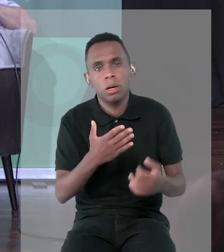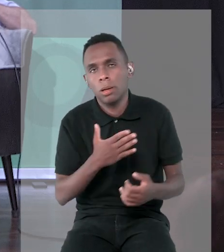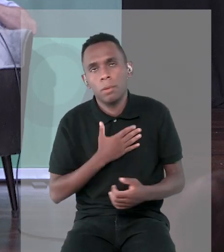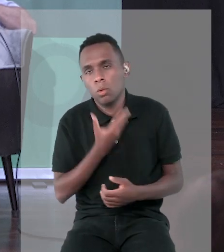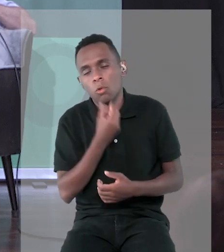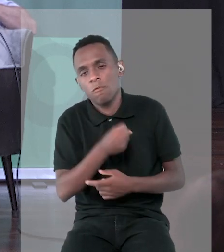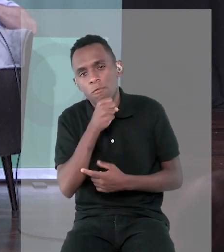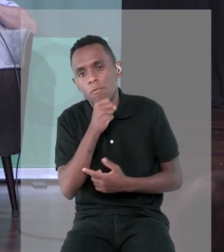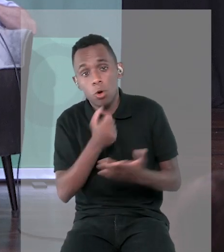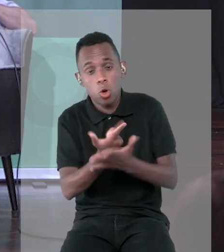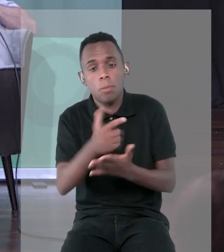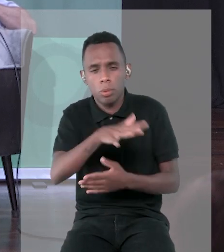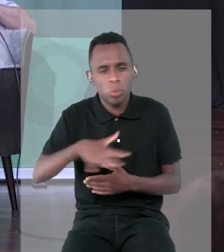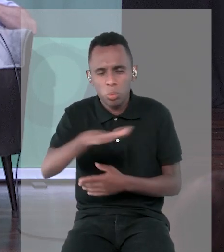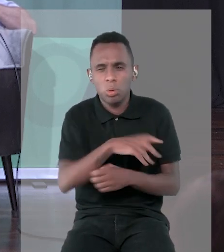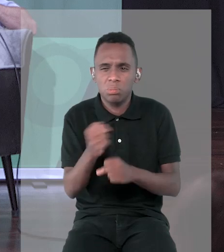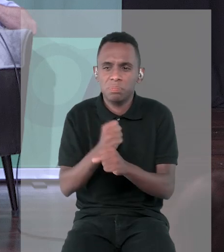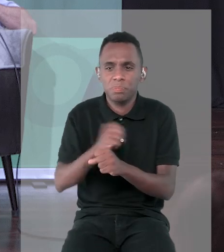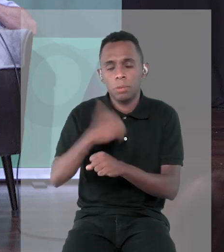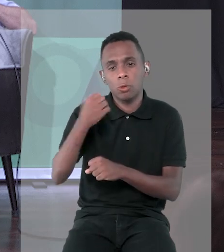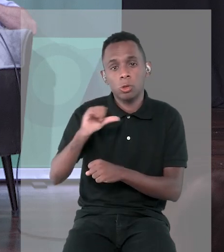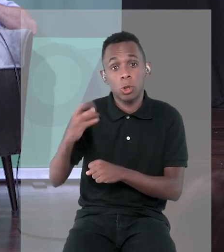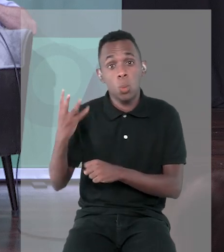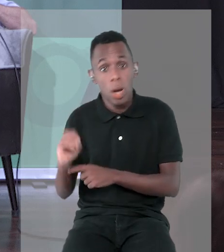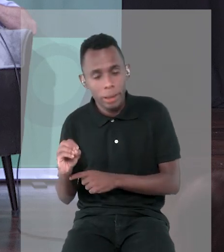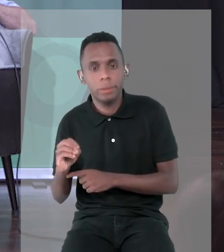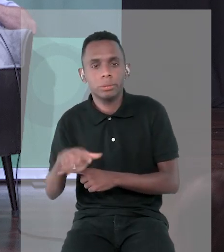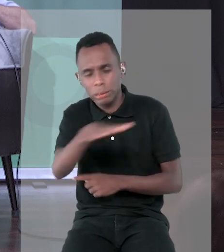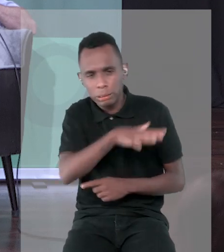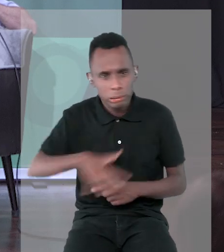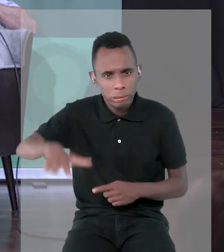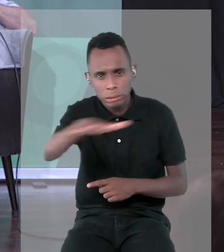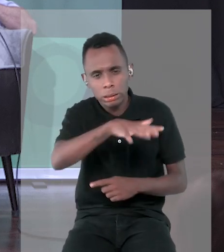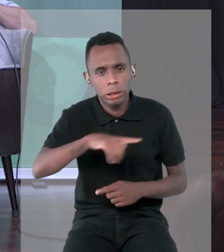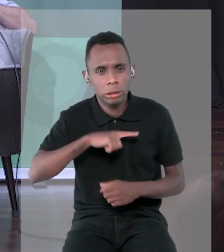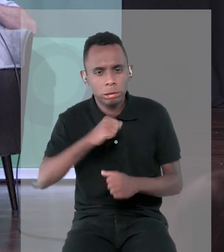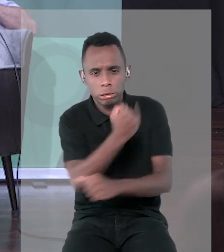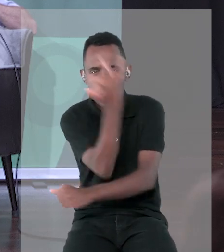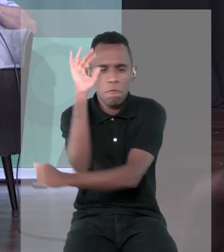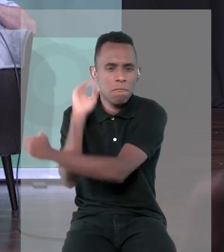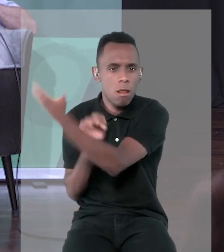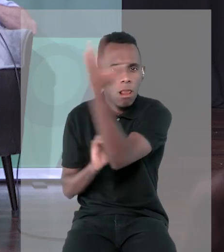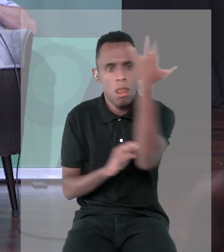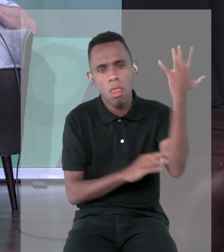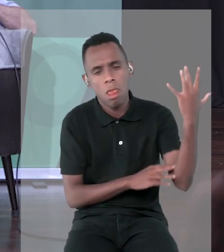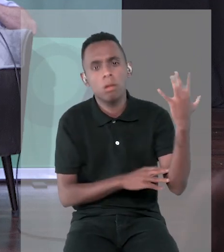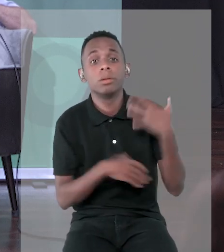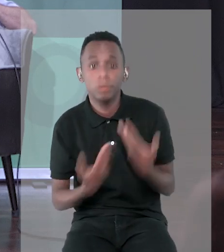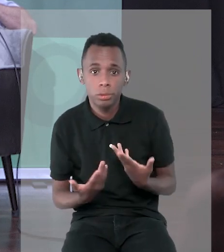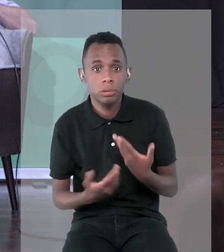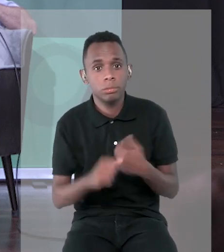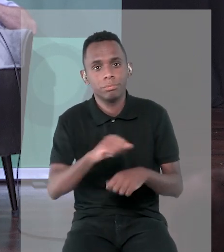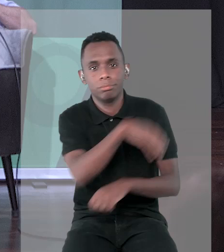avô comprou aquela terra nos anos 40, aquela terra era coberta de floresta, ele